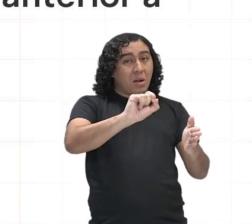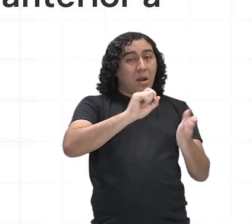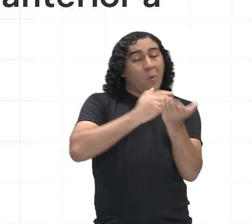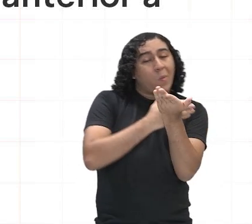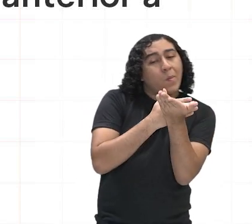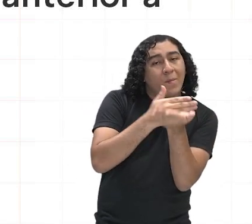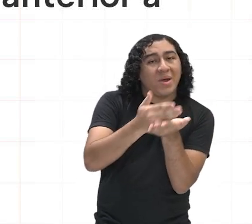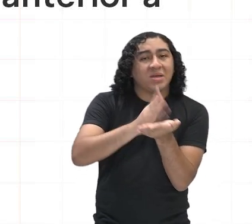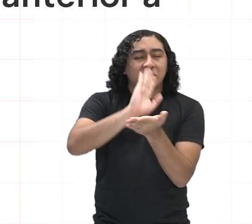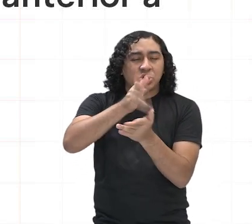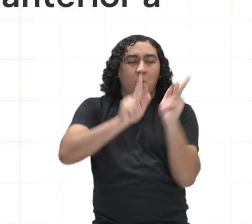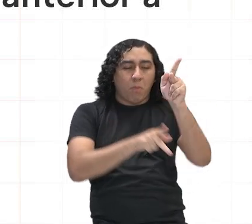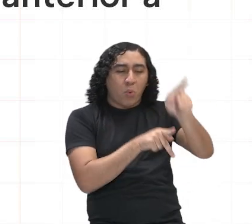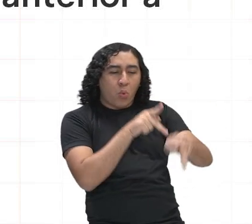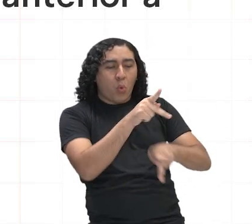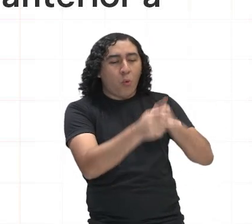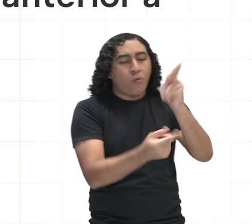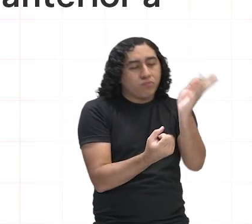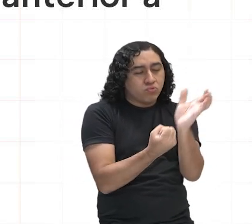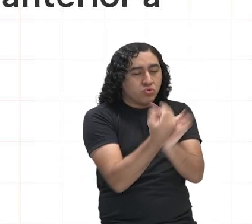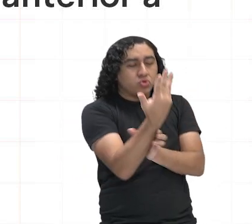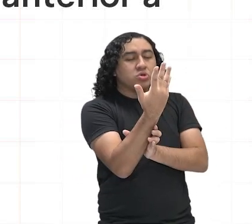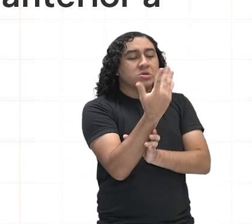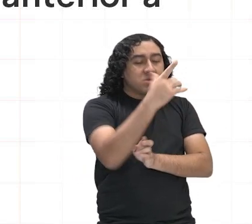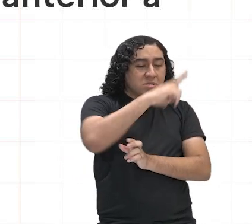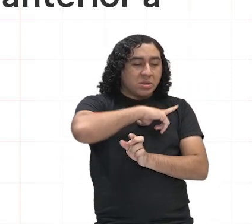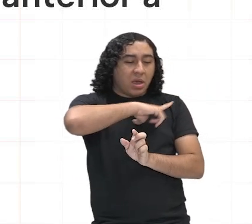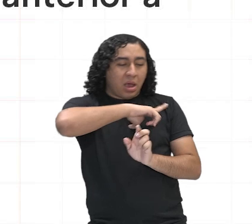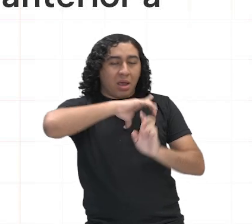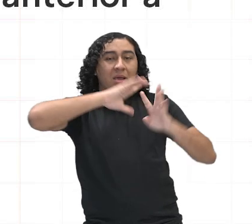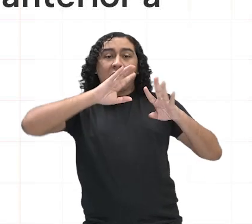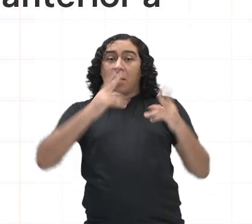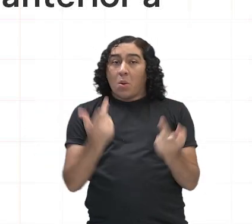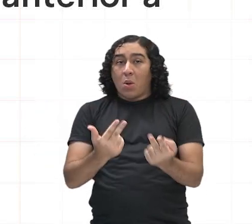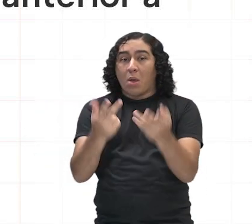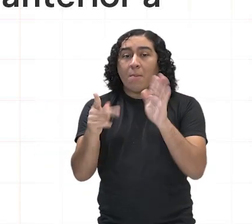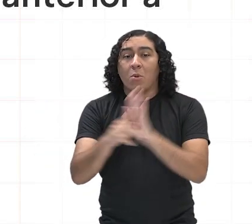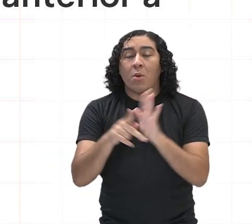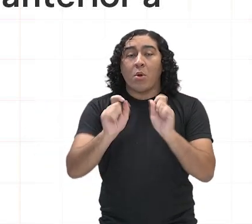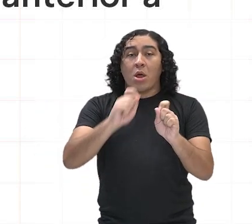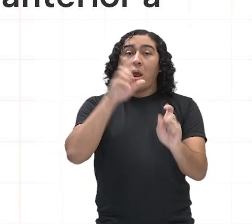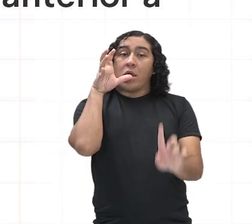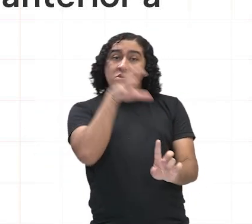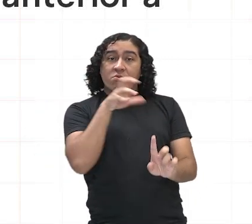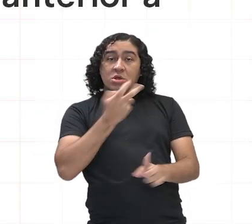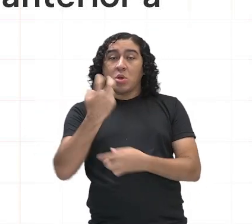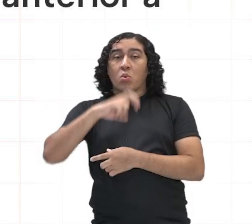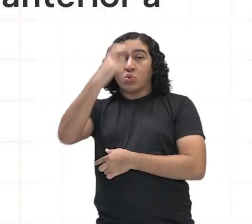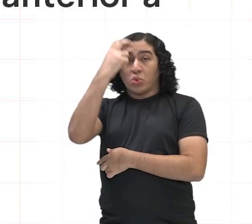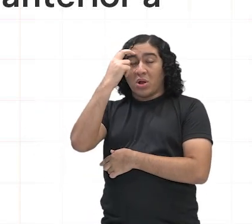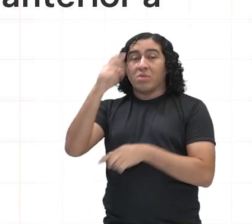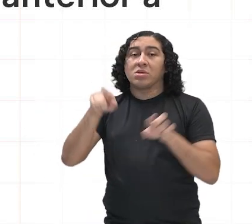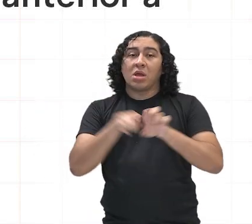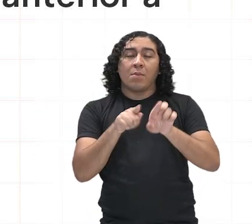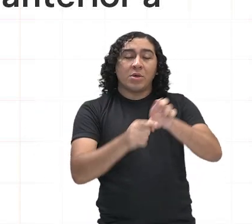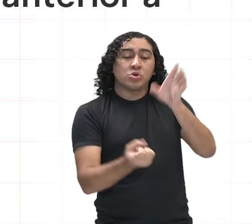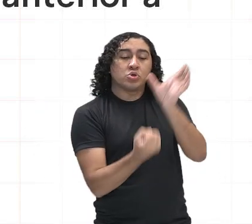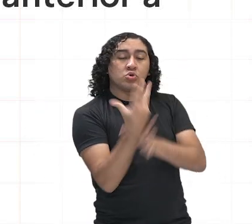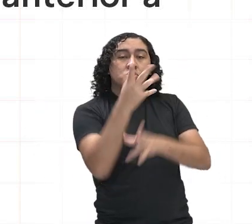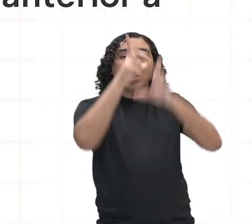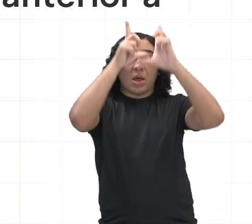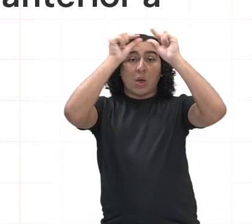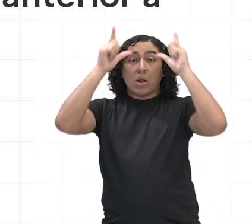fase inicial de povoamento da Grécia, assim, com a influência cultural desses povos, surge a cultura